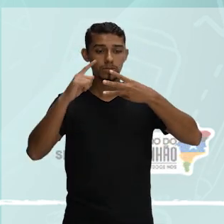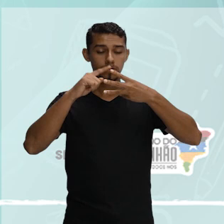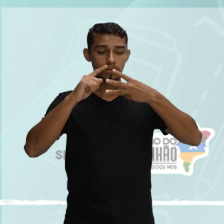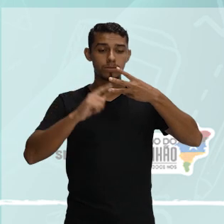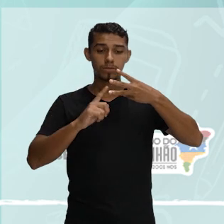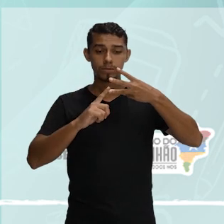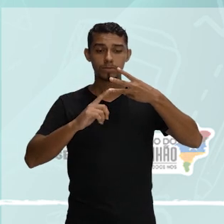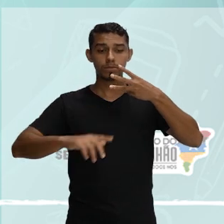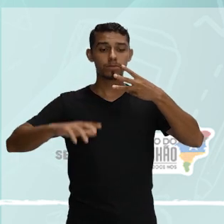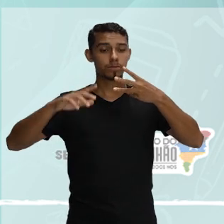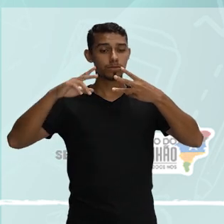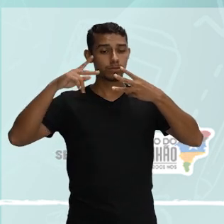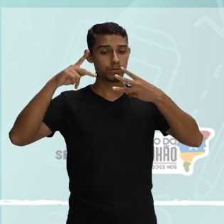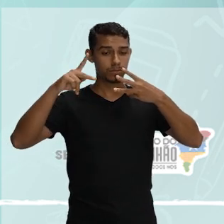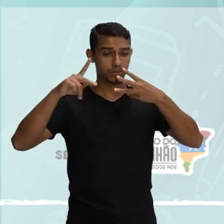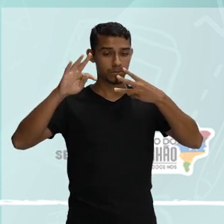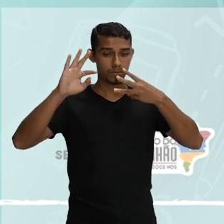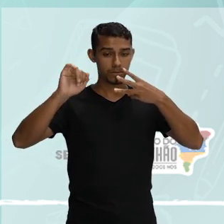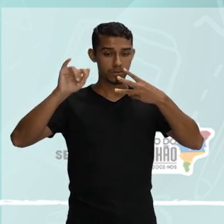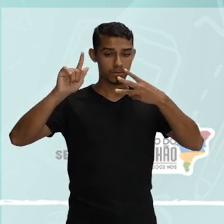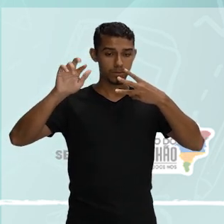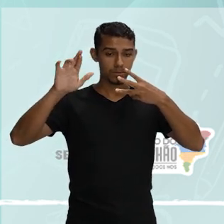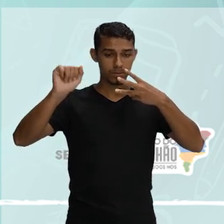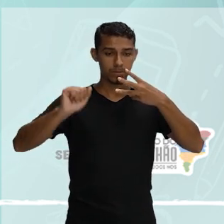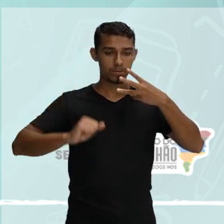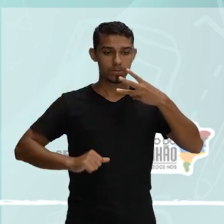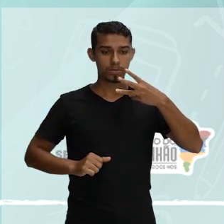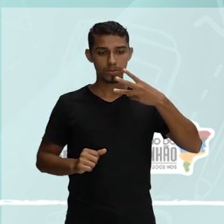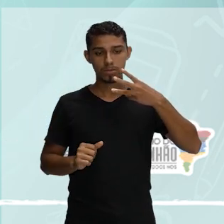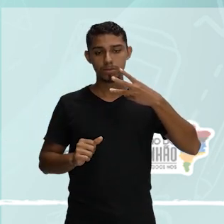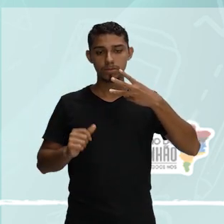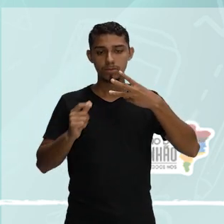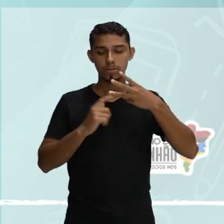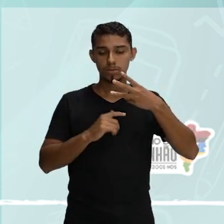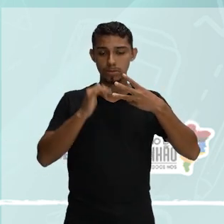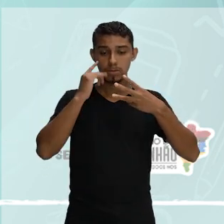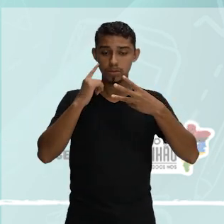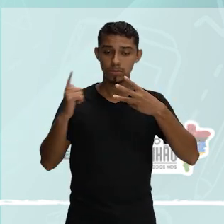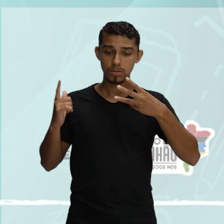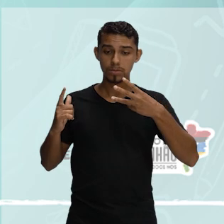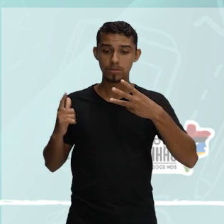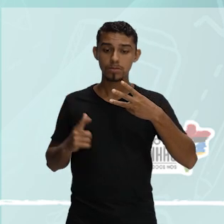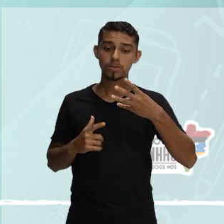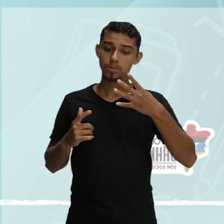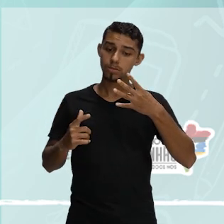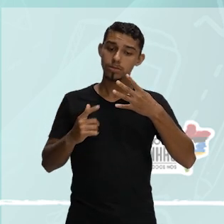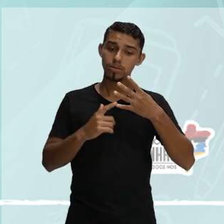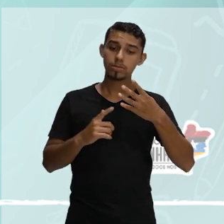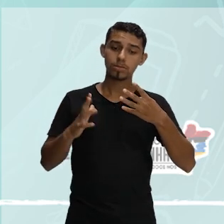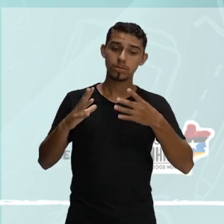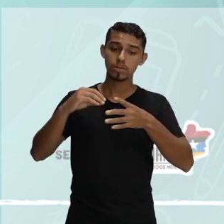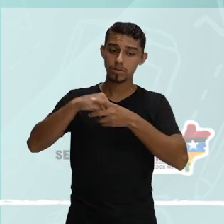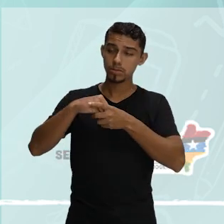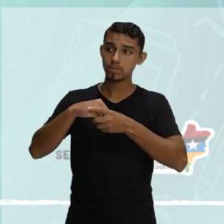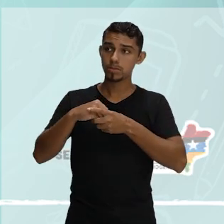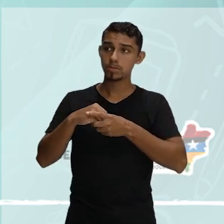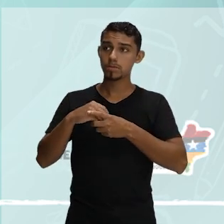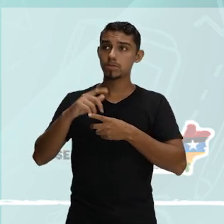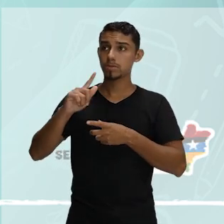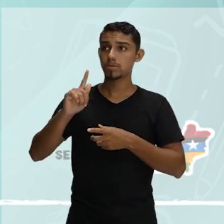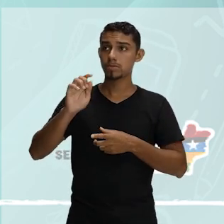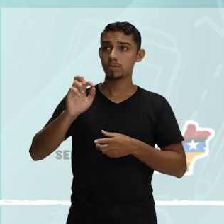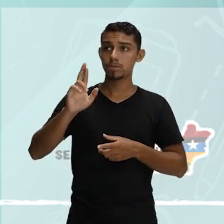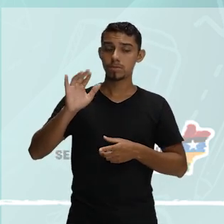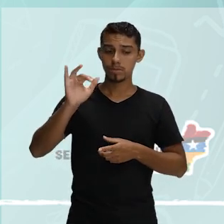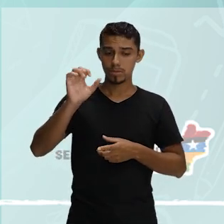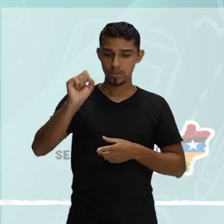4. Olha só, o 3 e 4, Tangara caiana e Tangara céledo. Se são do mesmo gênero, logicamente,